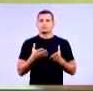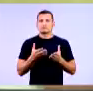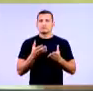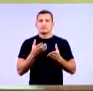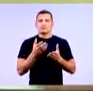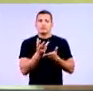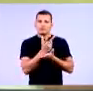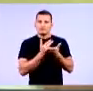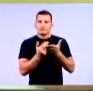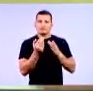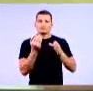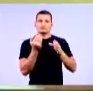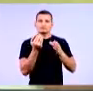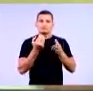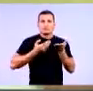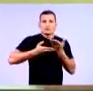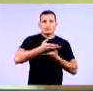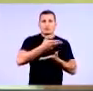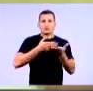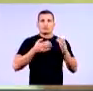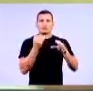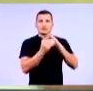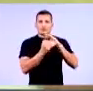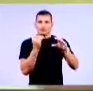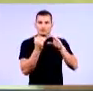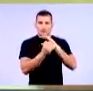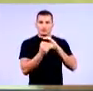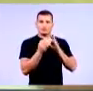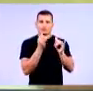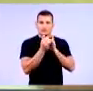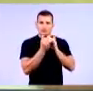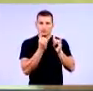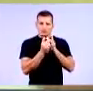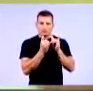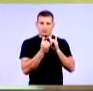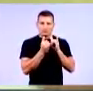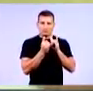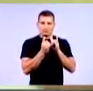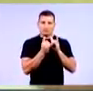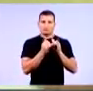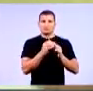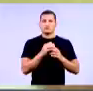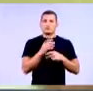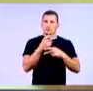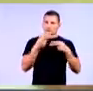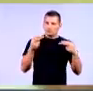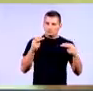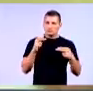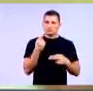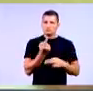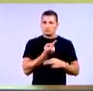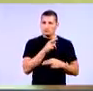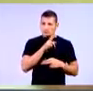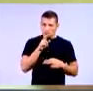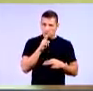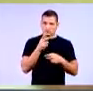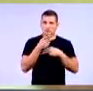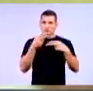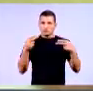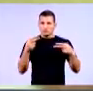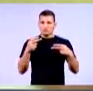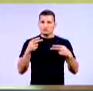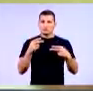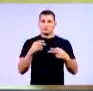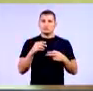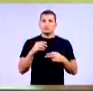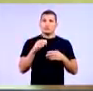troca da informação entre esses objetos, que nós chamamos do mundo real de objetos, mas para o nosso sistema são